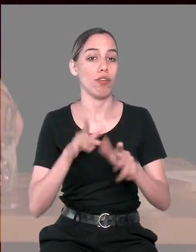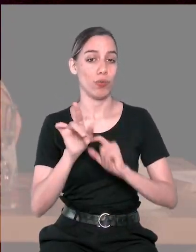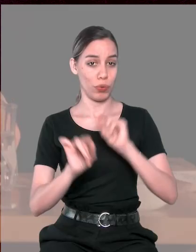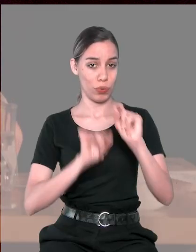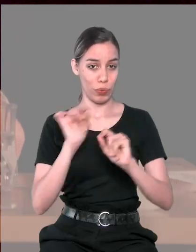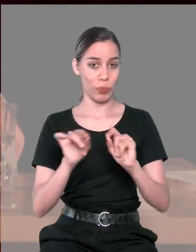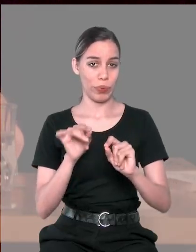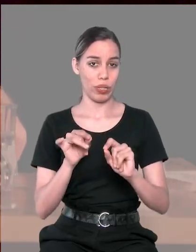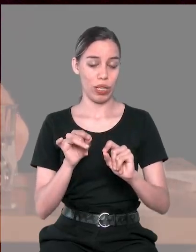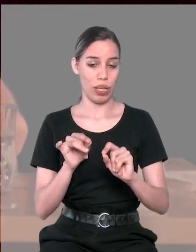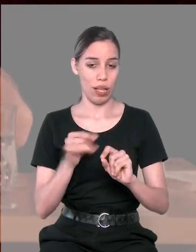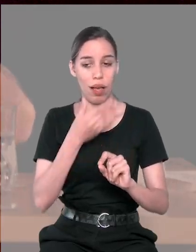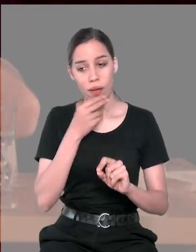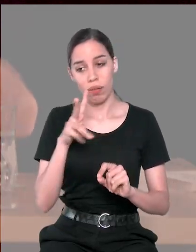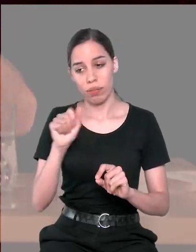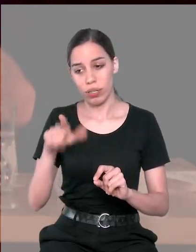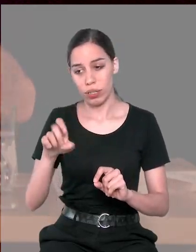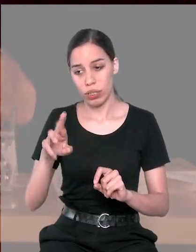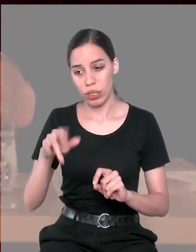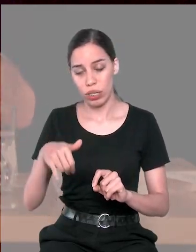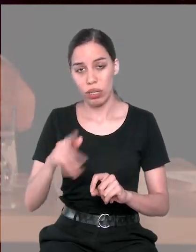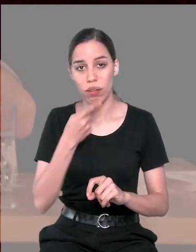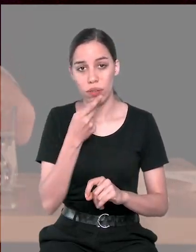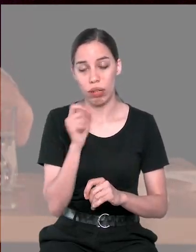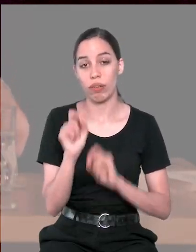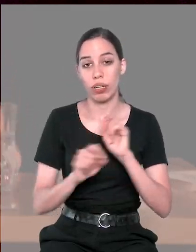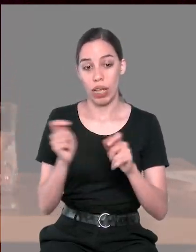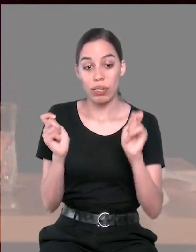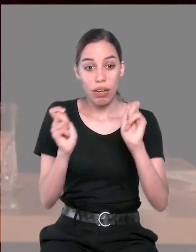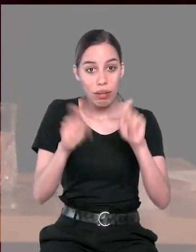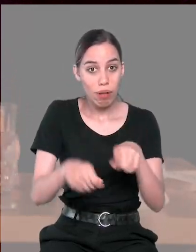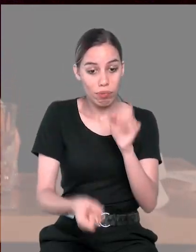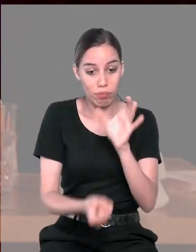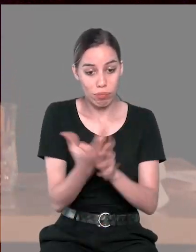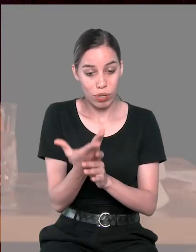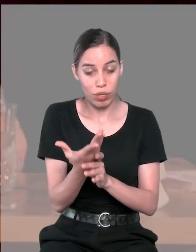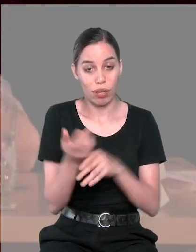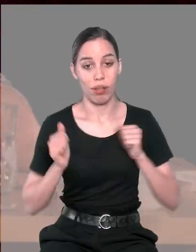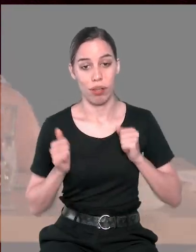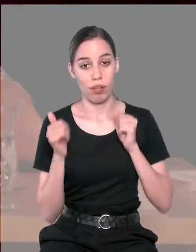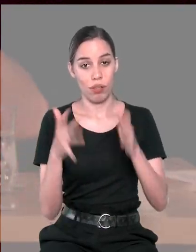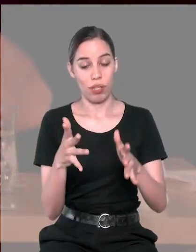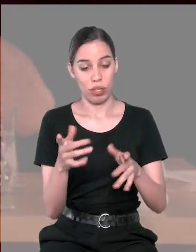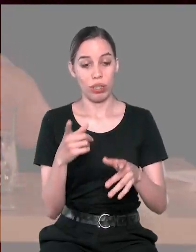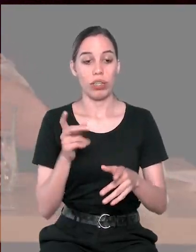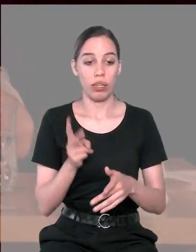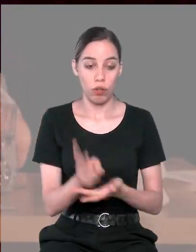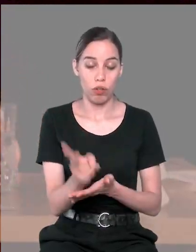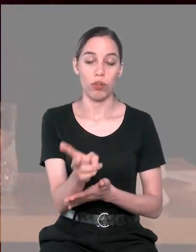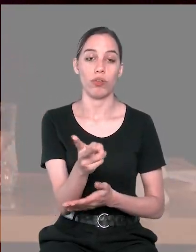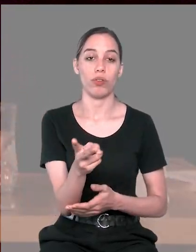que é a potência do ato, ou o que o Valéry chamava do infinito estético? É exatamente a capacidade de produzir um ato que mantém em